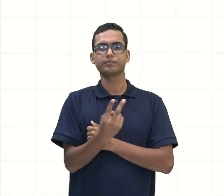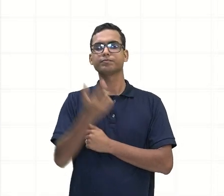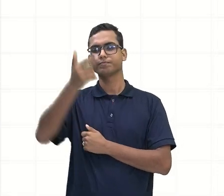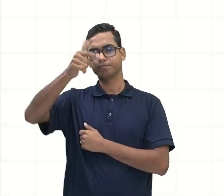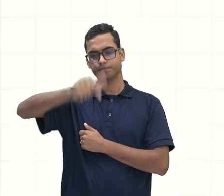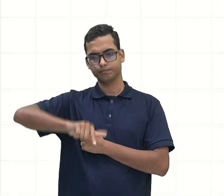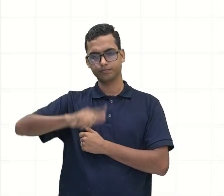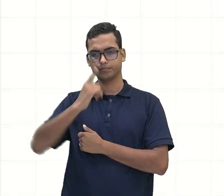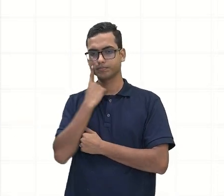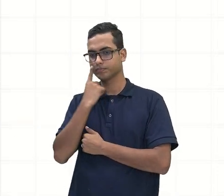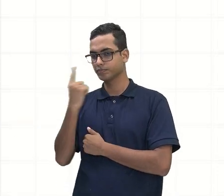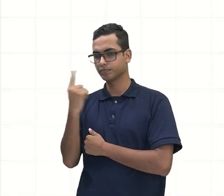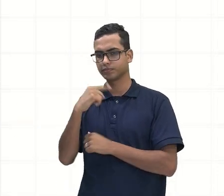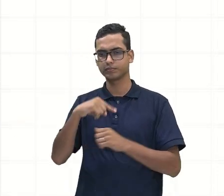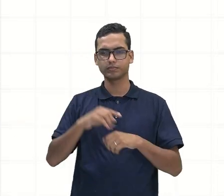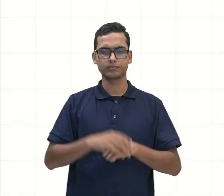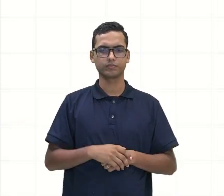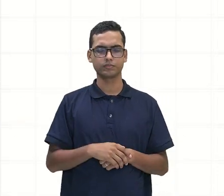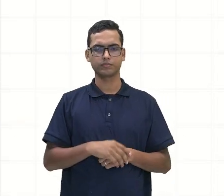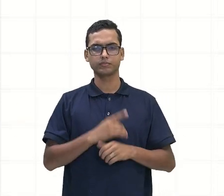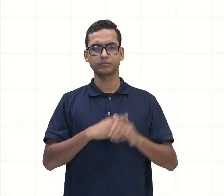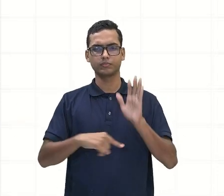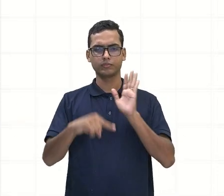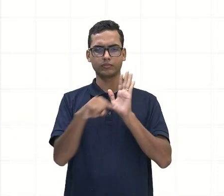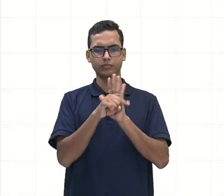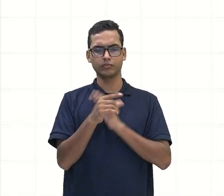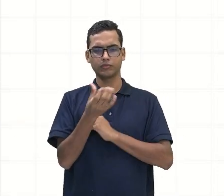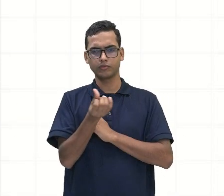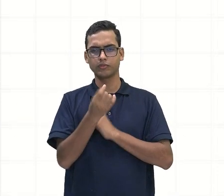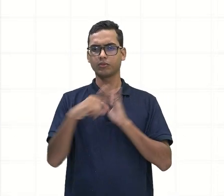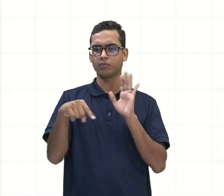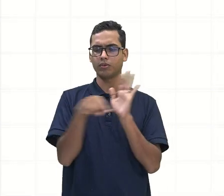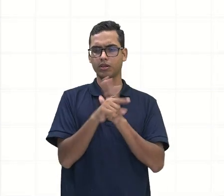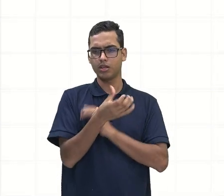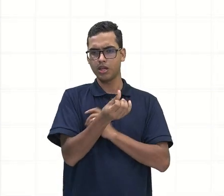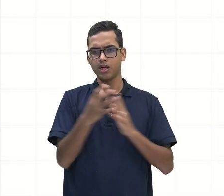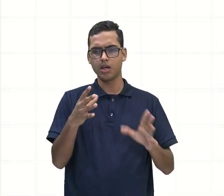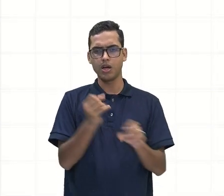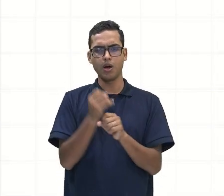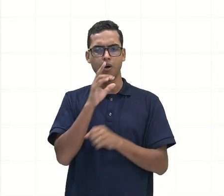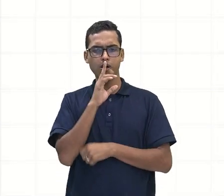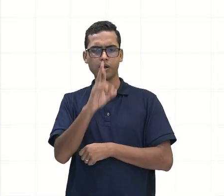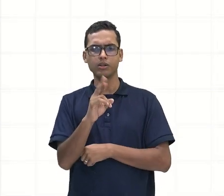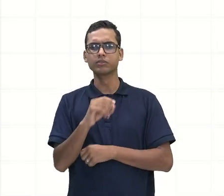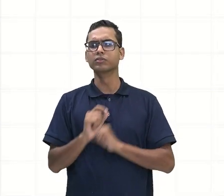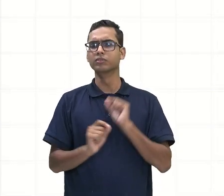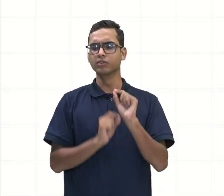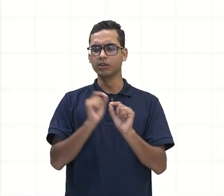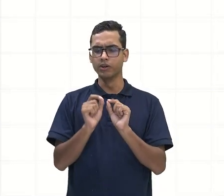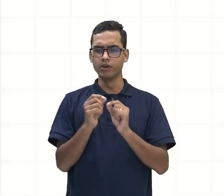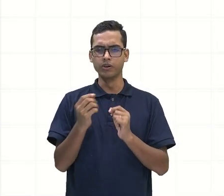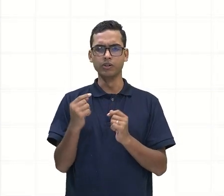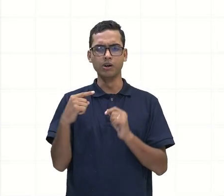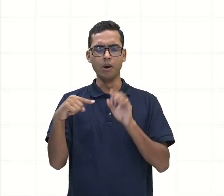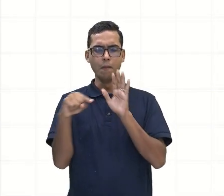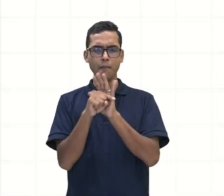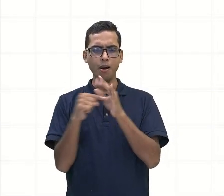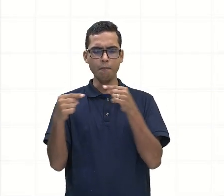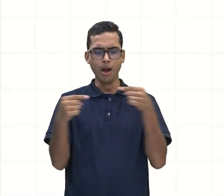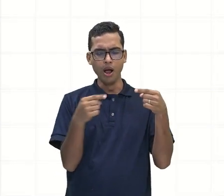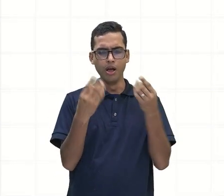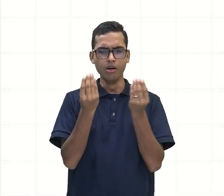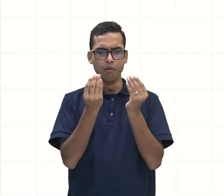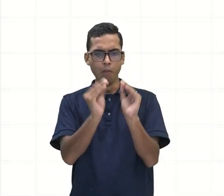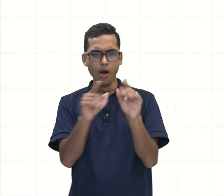novamente 6. Então, subtraindo 6 de menos 12, os sinais são iguais, então eu somo os valores,